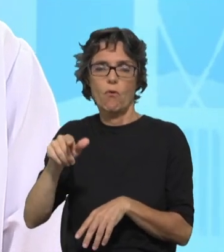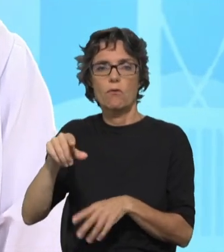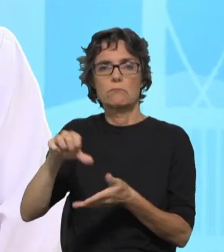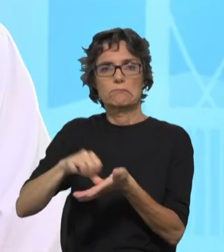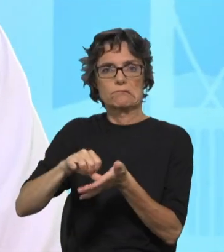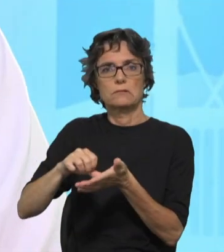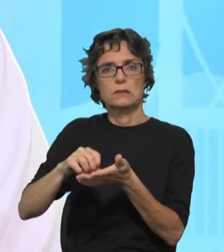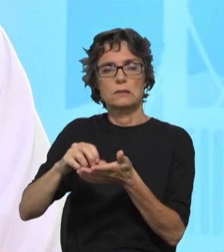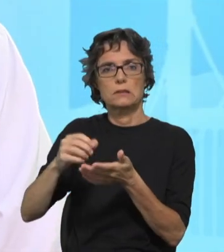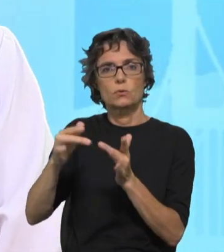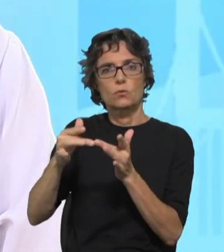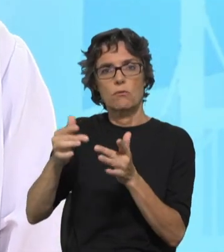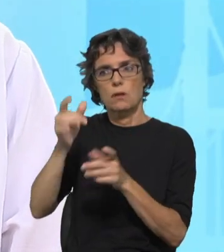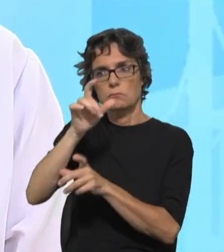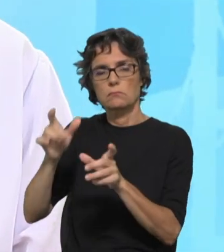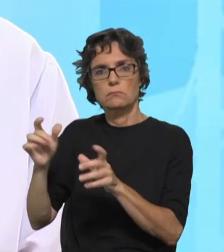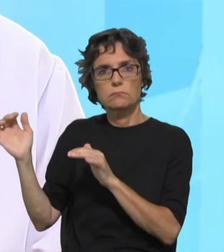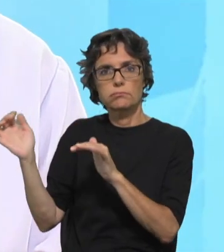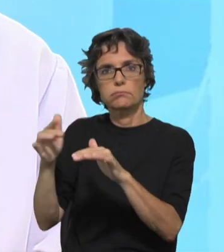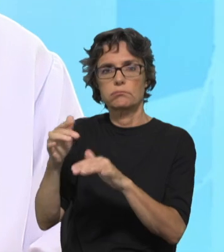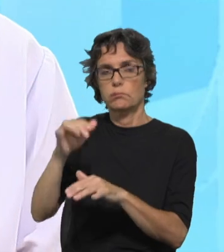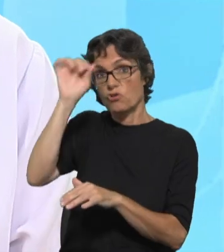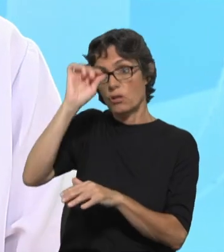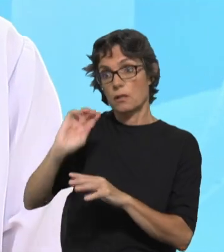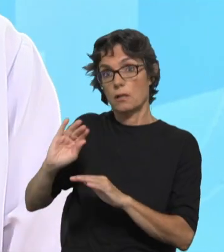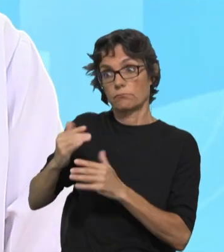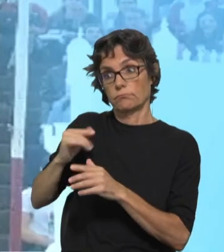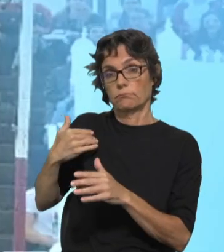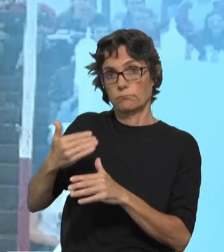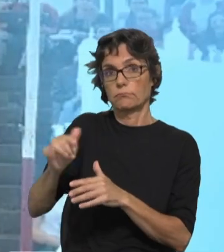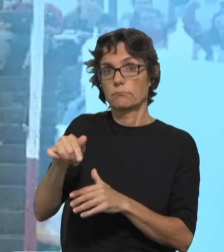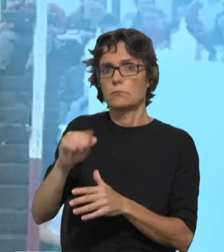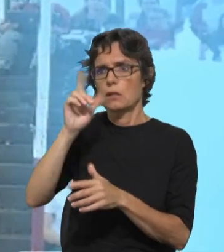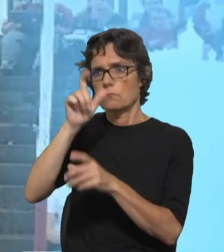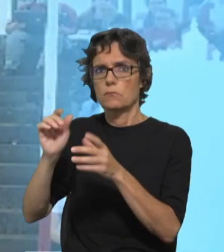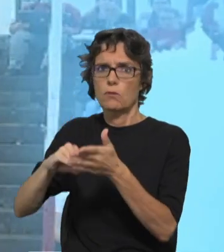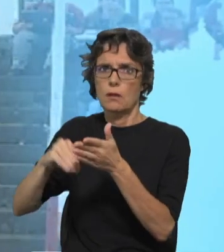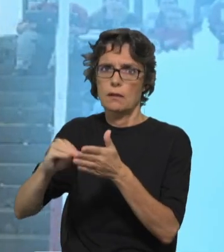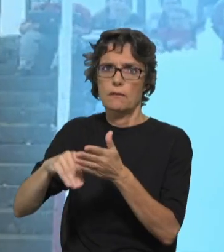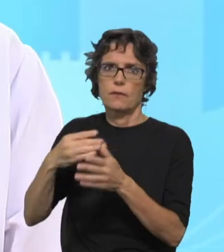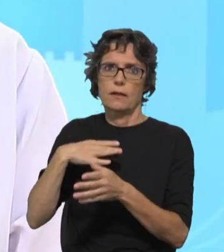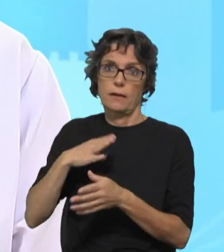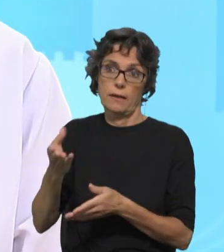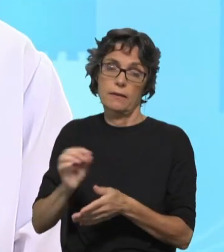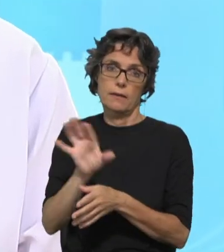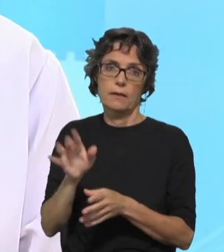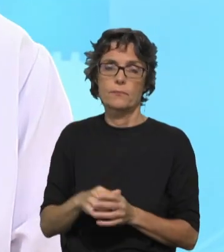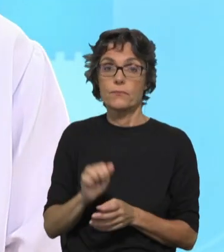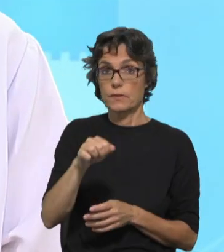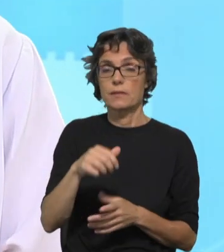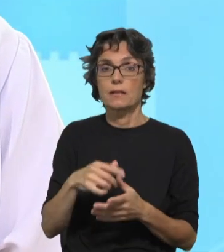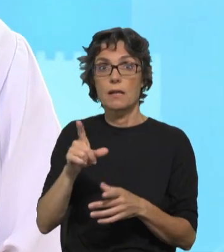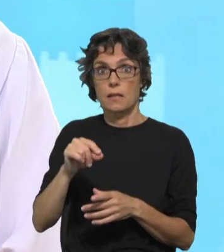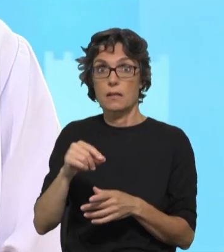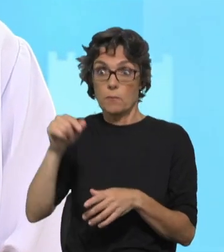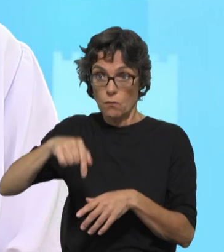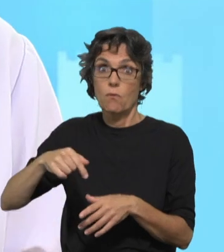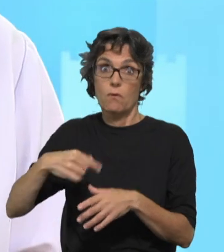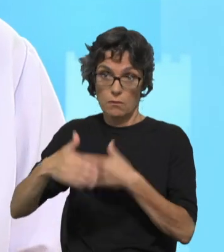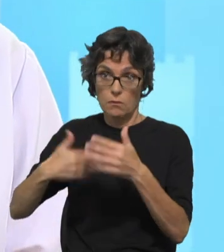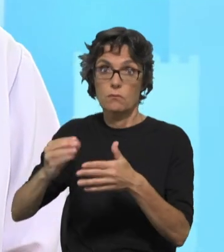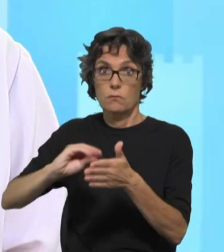este apoio ao peregrino desde janeiro. Dos muitos que se querem inscrever, não é? Dos muitos que já se inscreveram e dos muitos que agora também se querem inscrever,